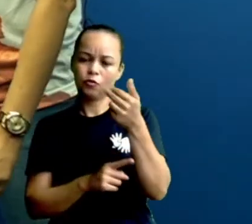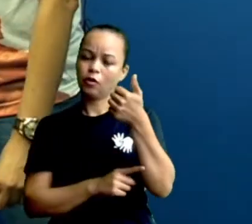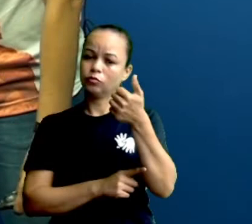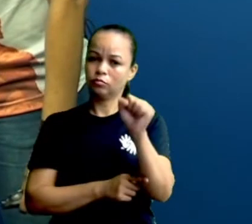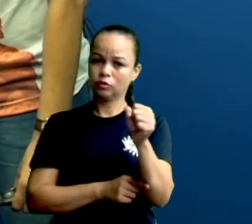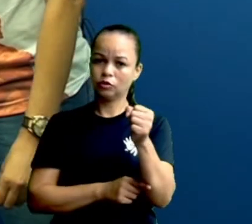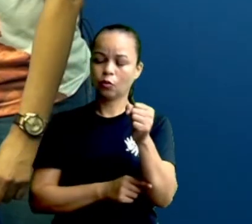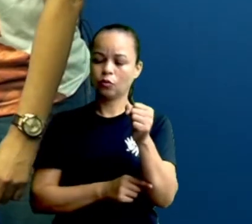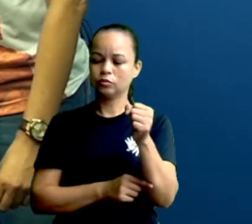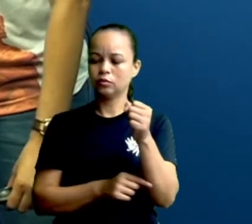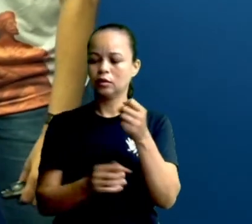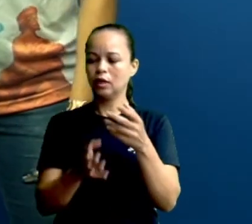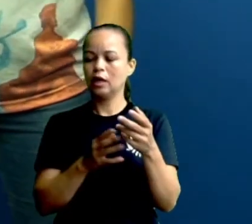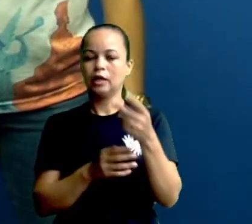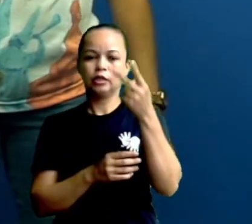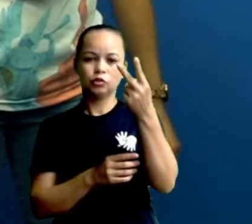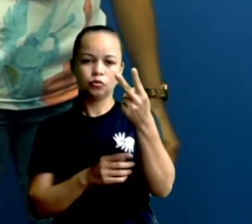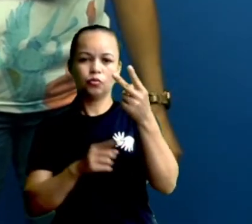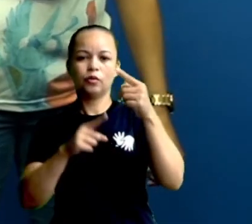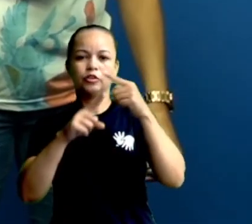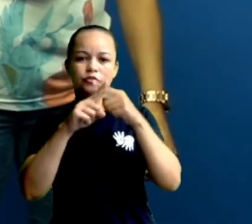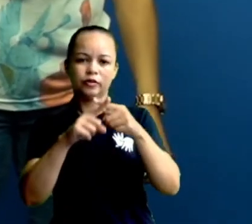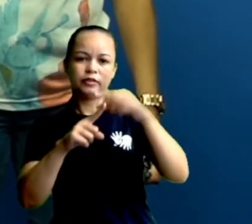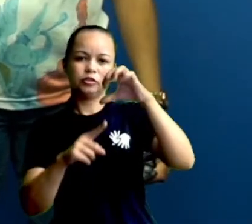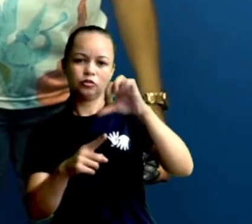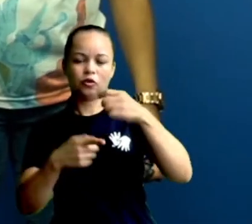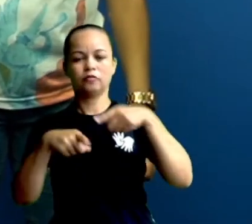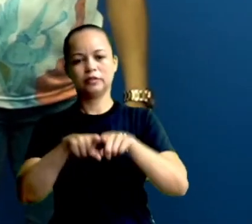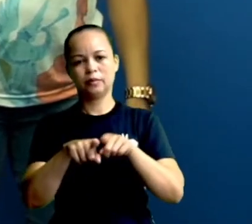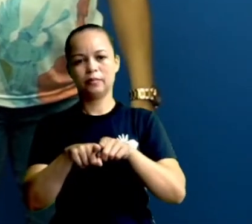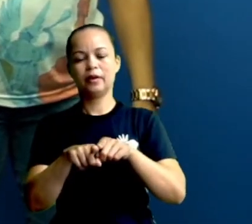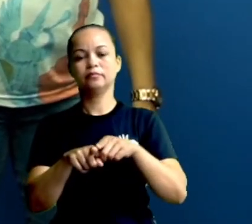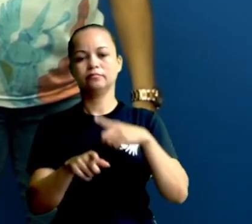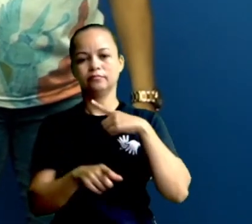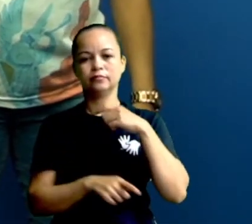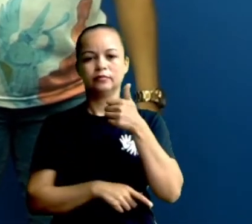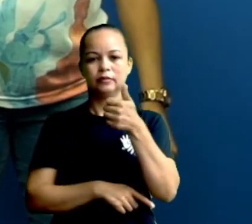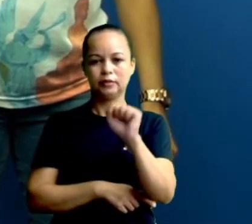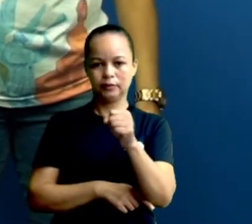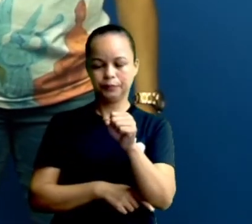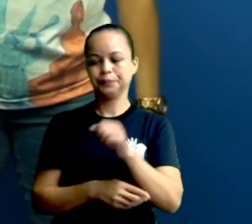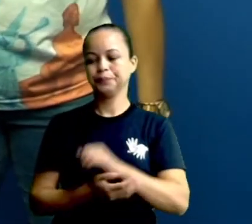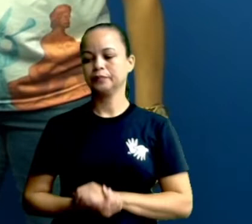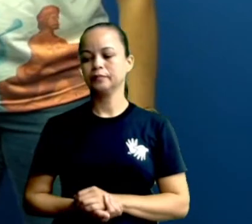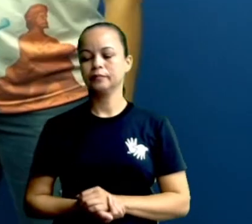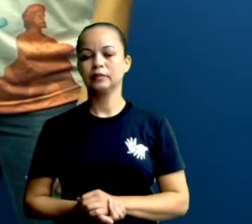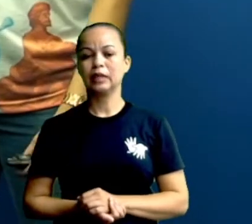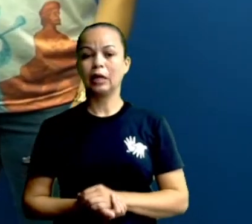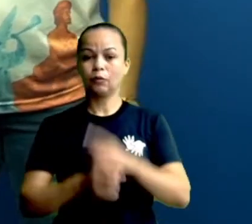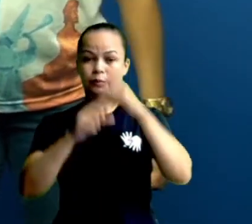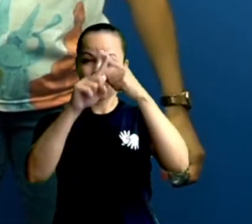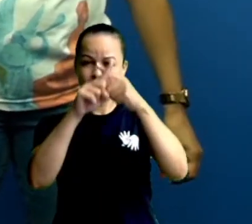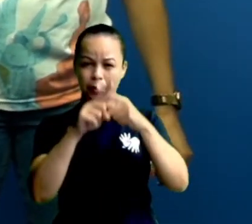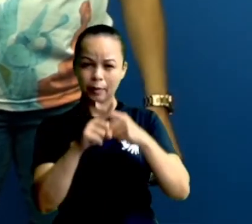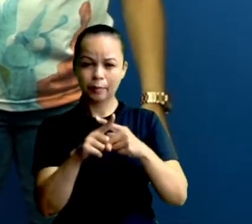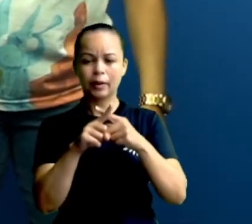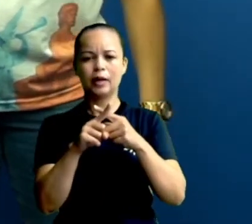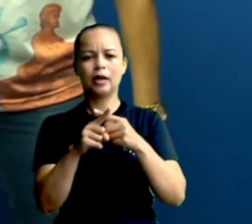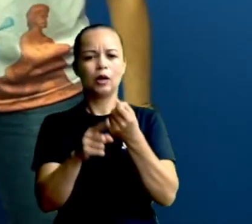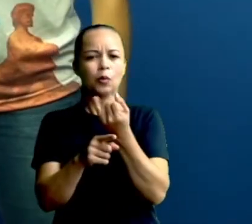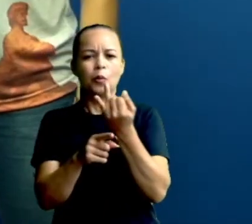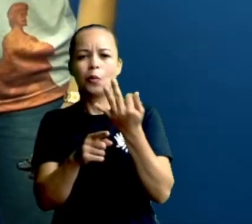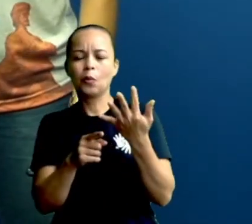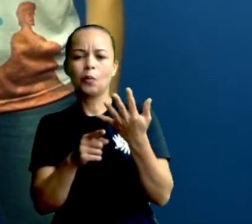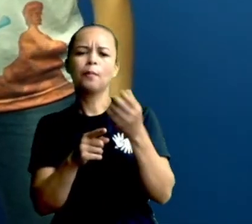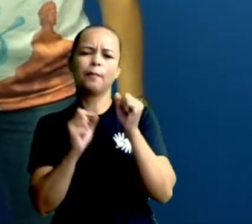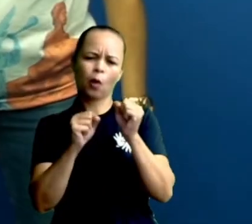E aqui, ó, 2 vezes 9, também vou ter 18. Tá? Então, quando a gente multiplica, quando a gente conta os quadradinhos, eu fui pela multiplicação,